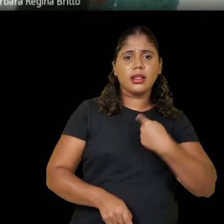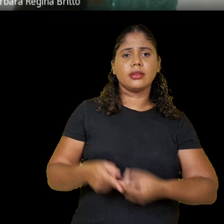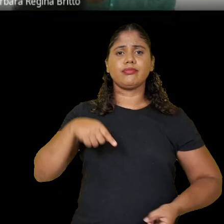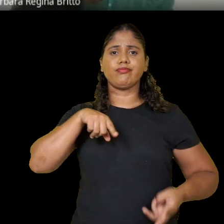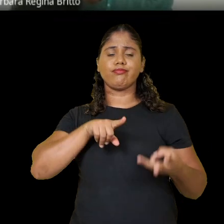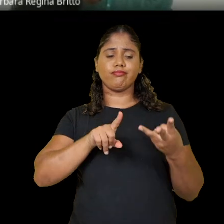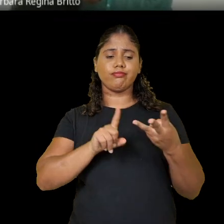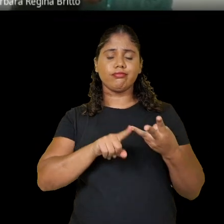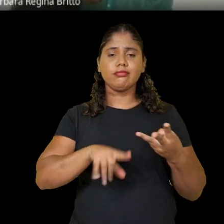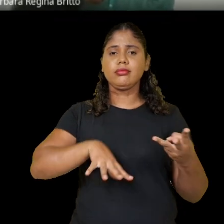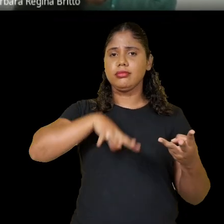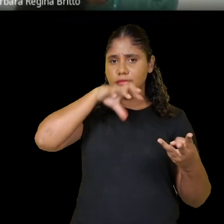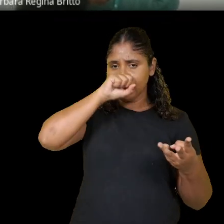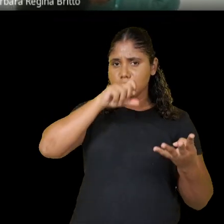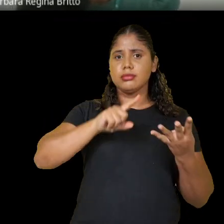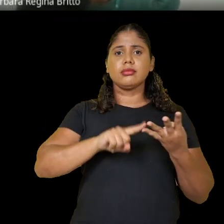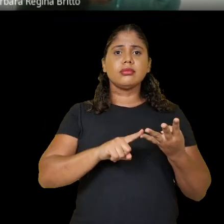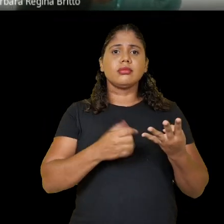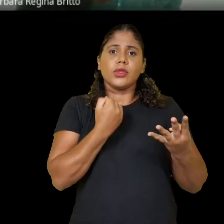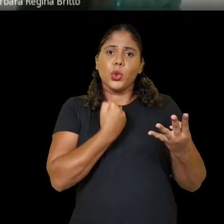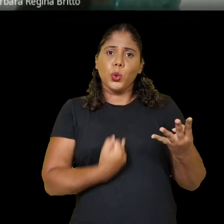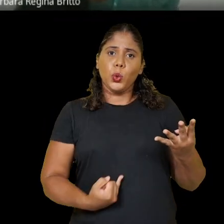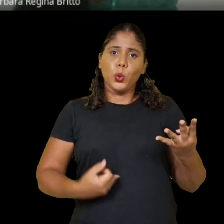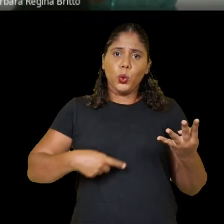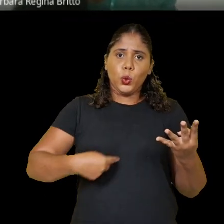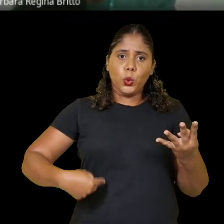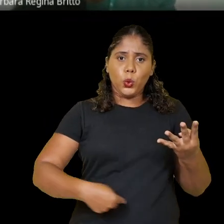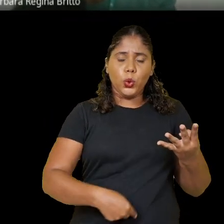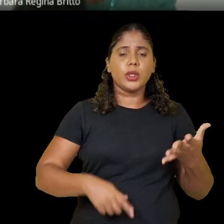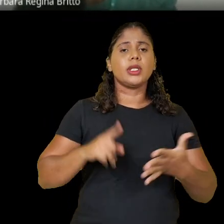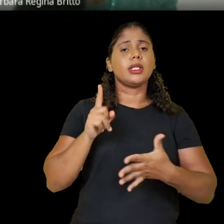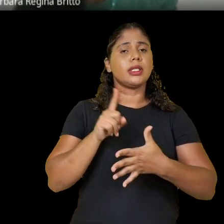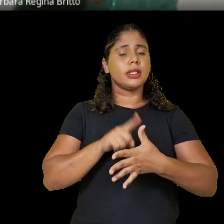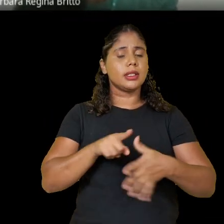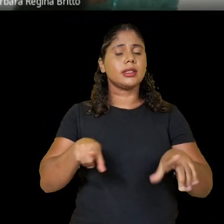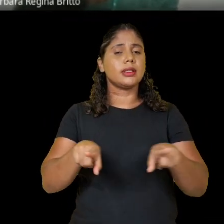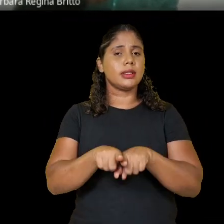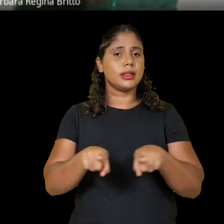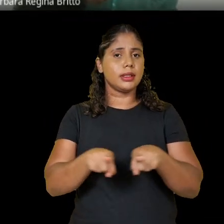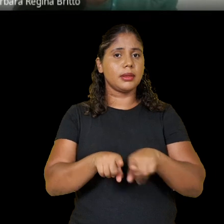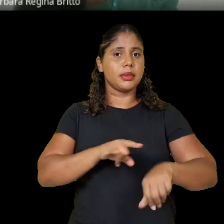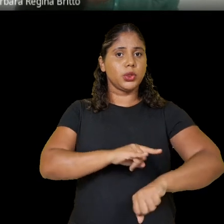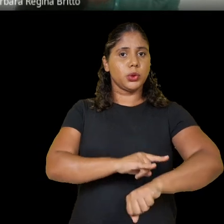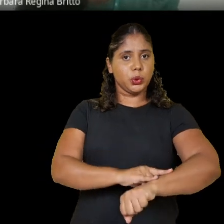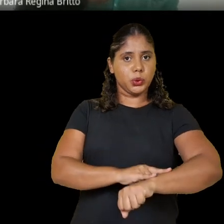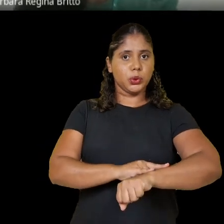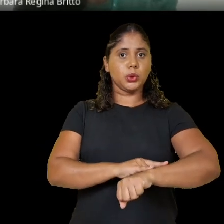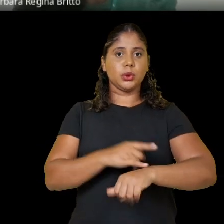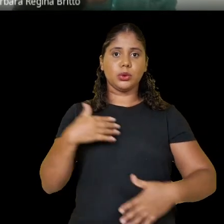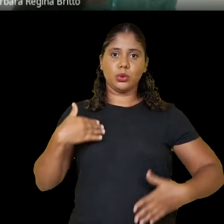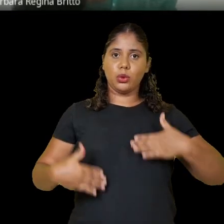respiratórias, gastrointestinais, alterações do sistema urinário e alterações do corpo.